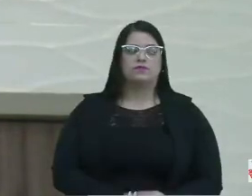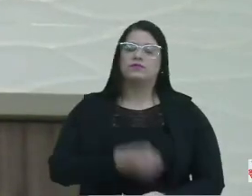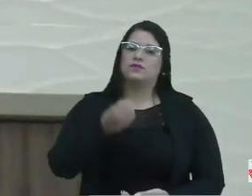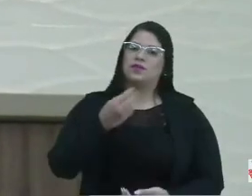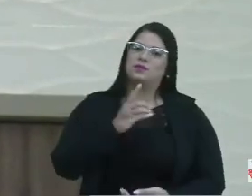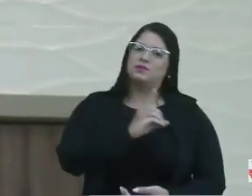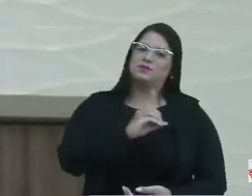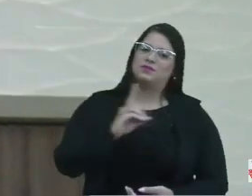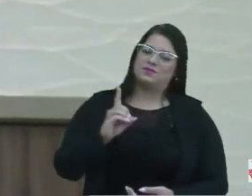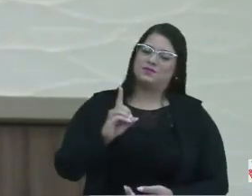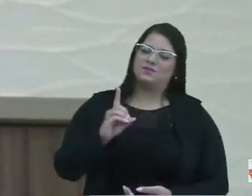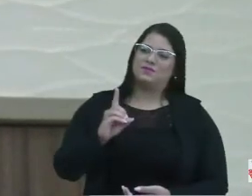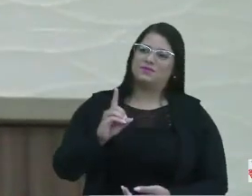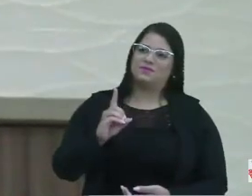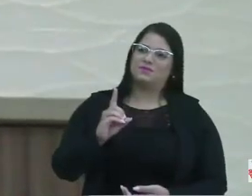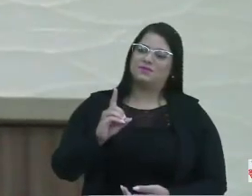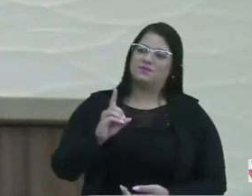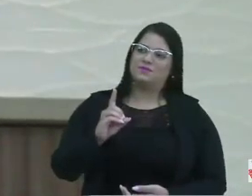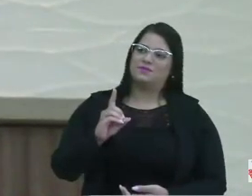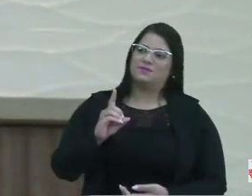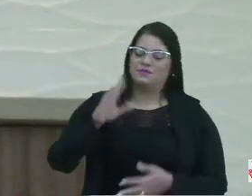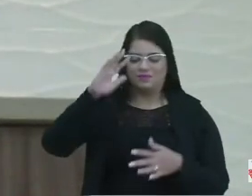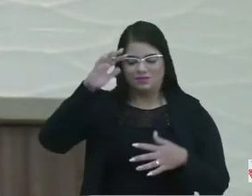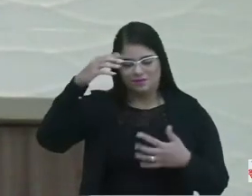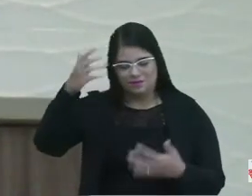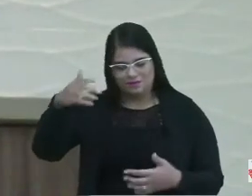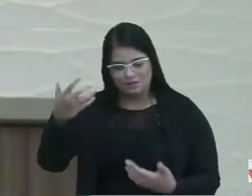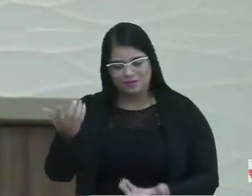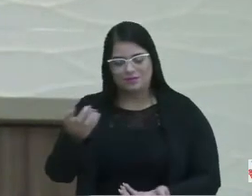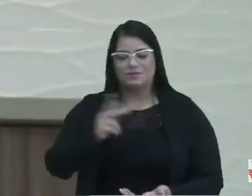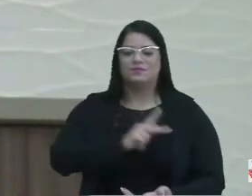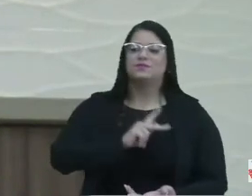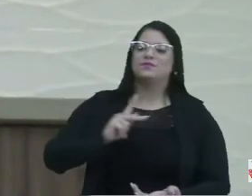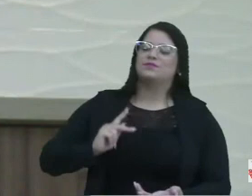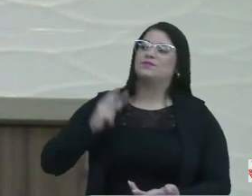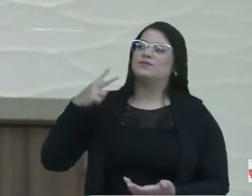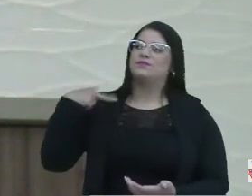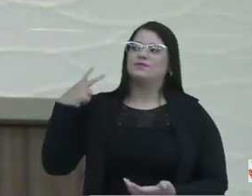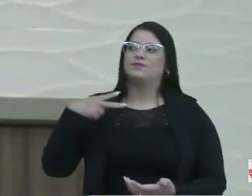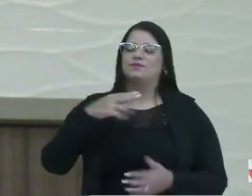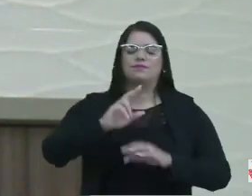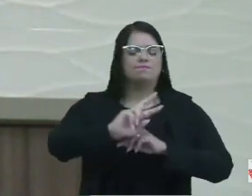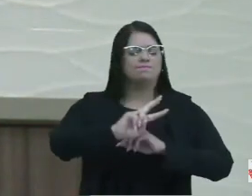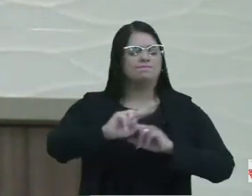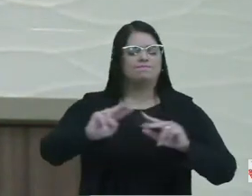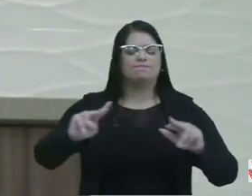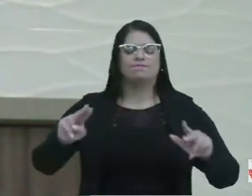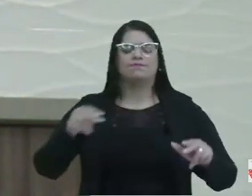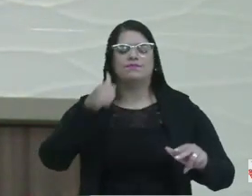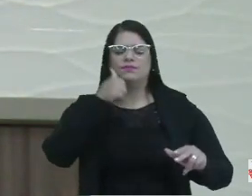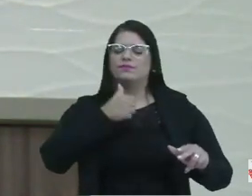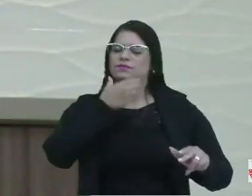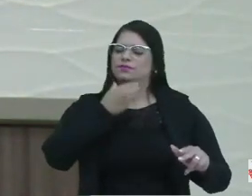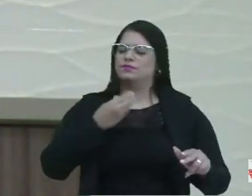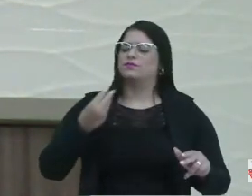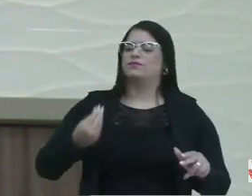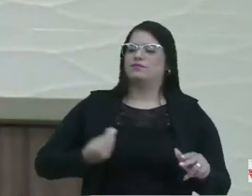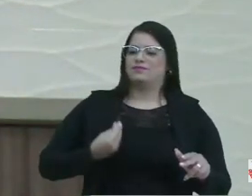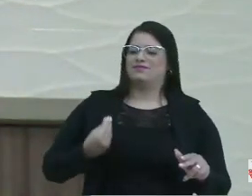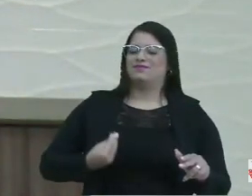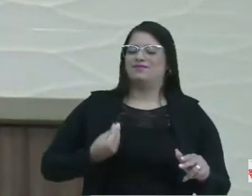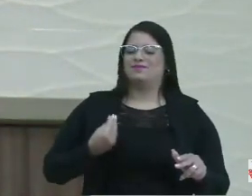Bom dia, caro presidente, aos vereadores e vereadoras aqui presentes.